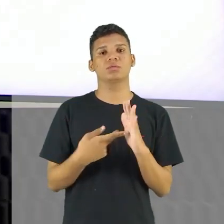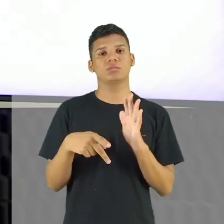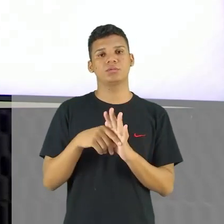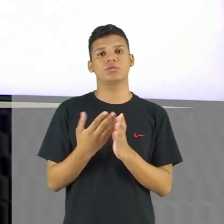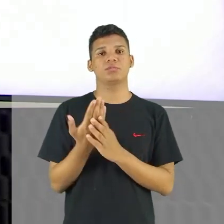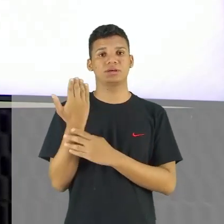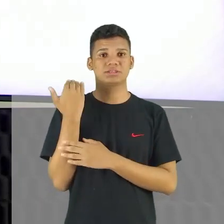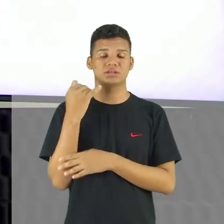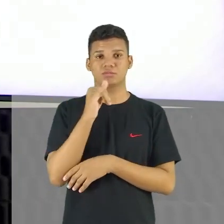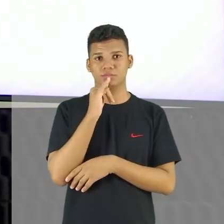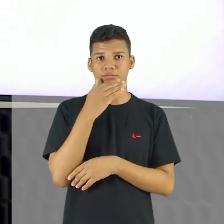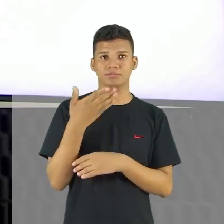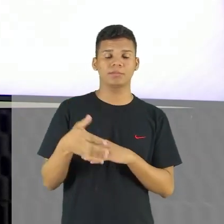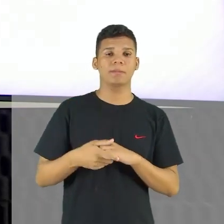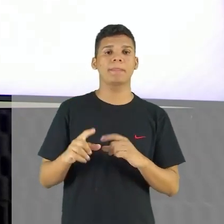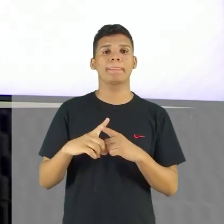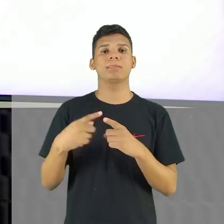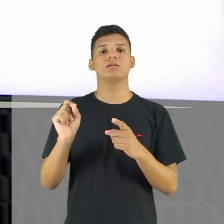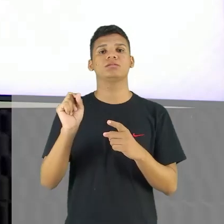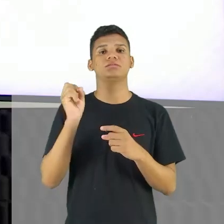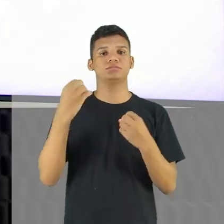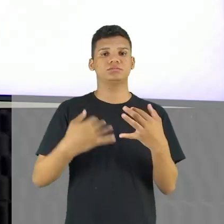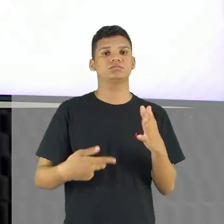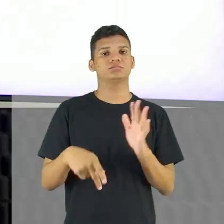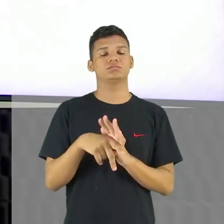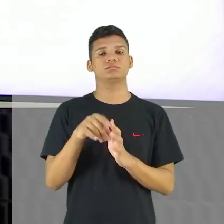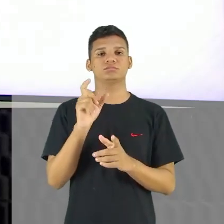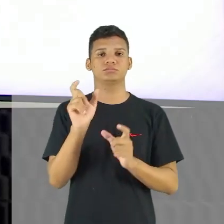bom? Então, aqui está falando de palavras.